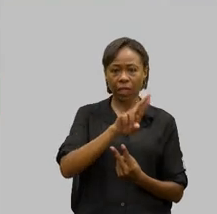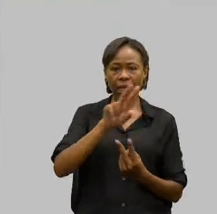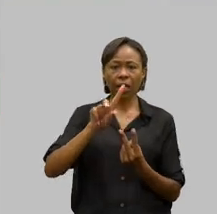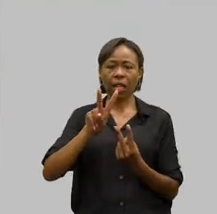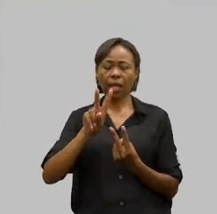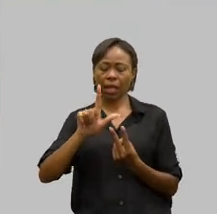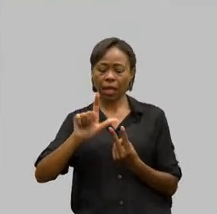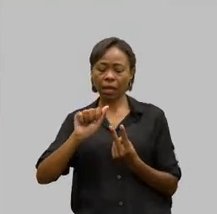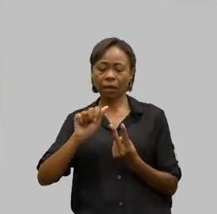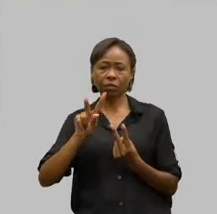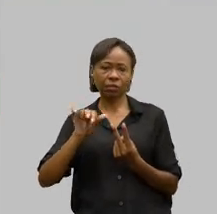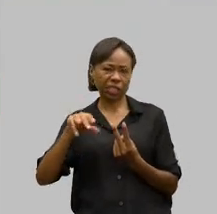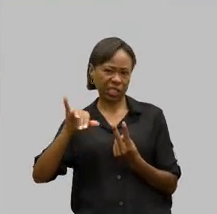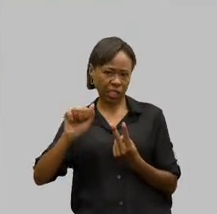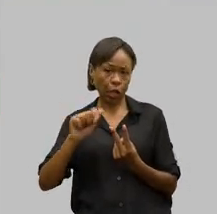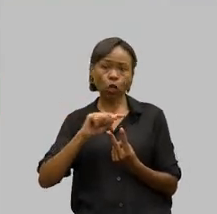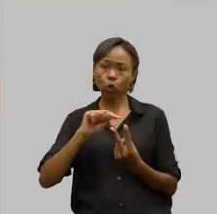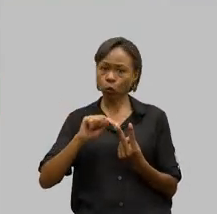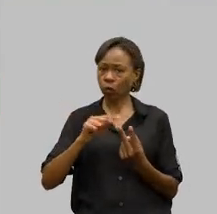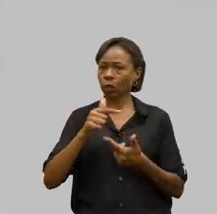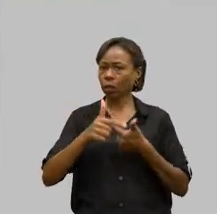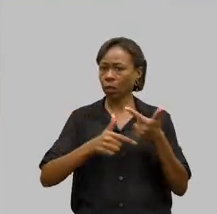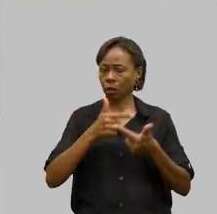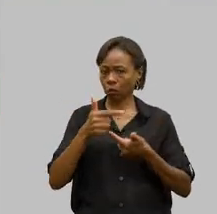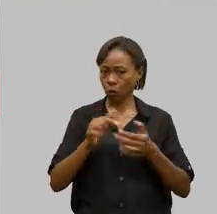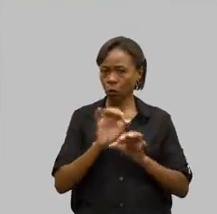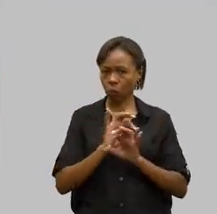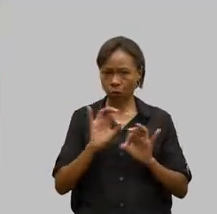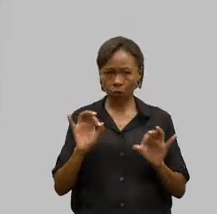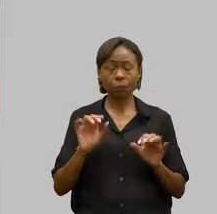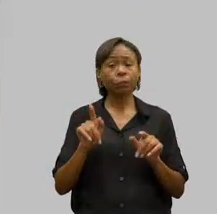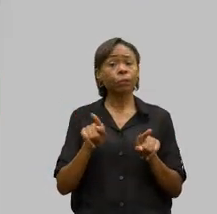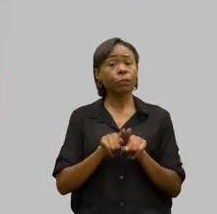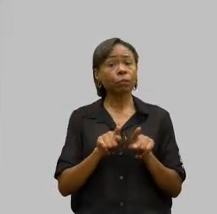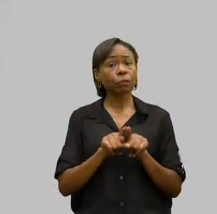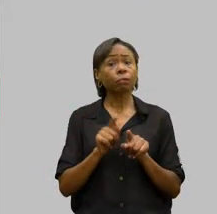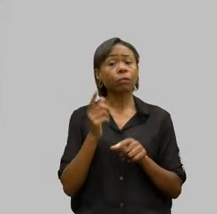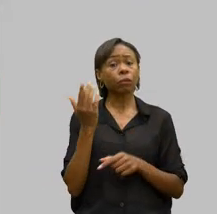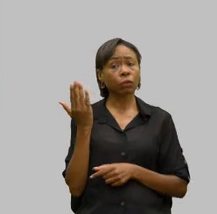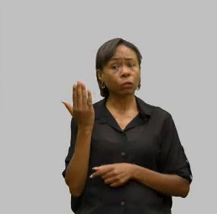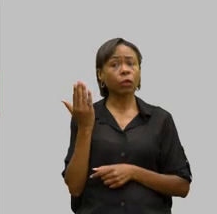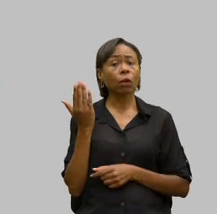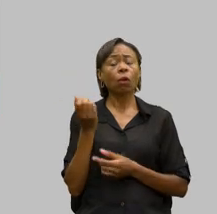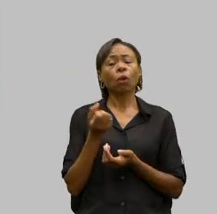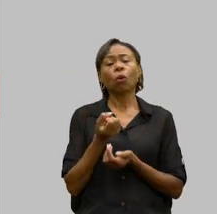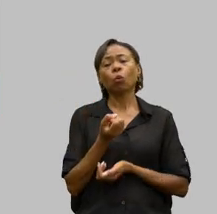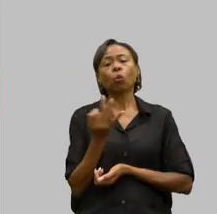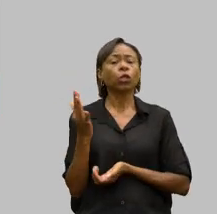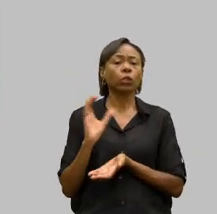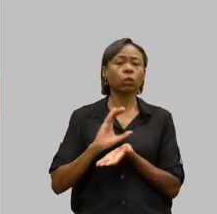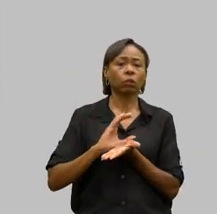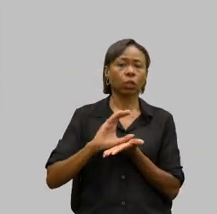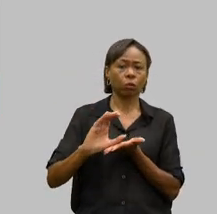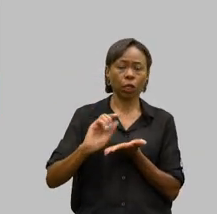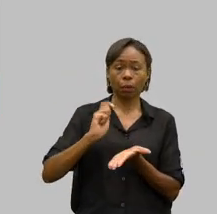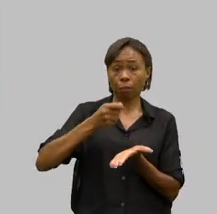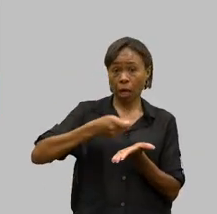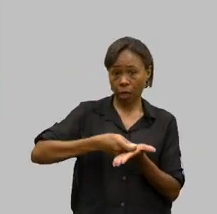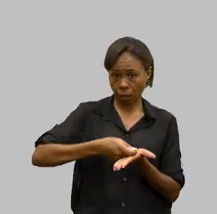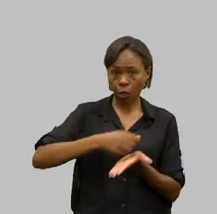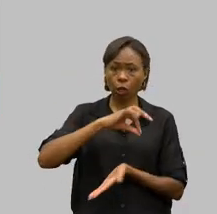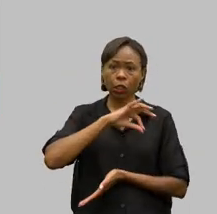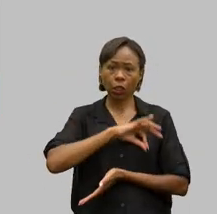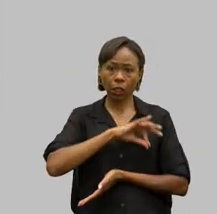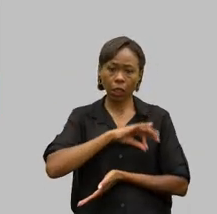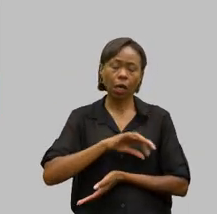respeitado à autonomia universitária. Trago também aqui os nossos investimentos, além da folha de pagamento das universidades,